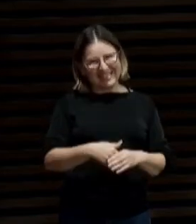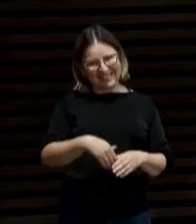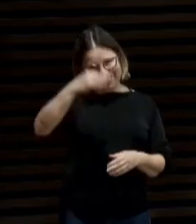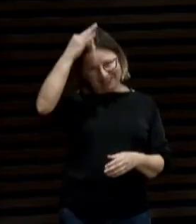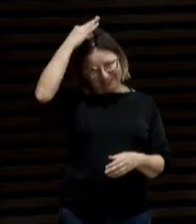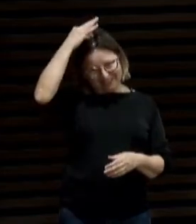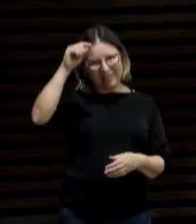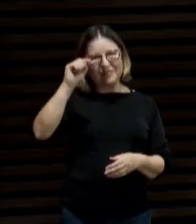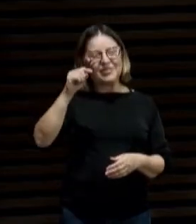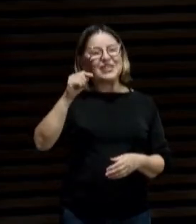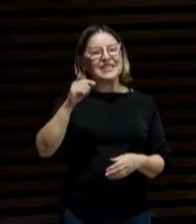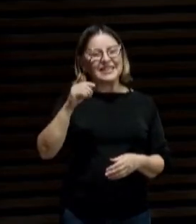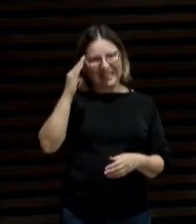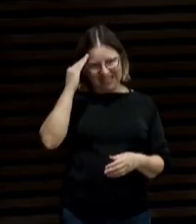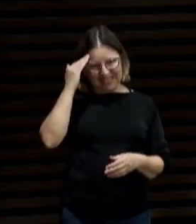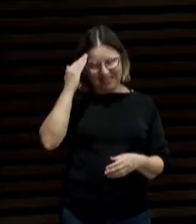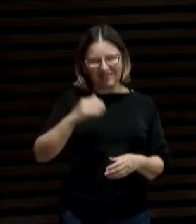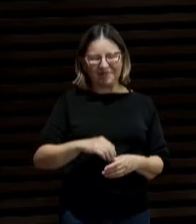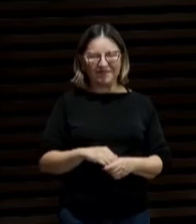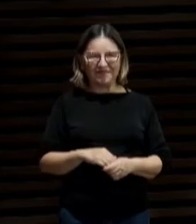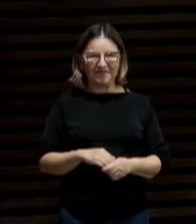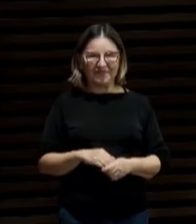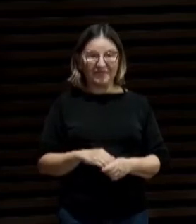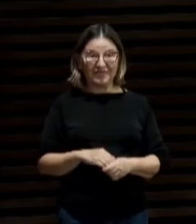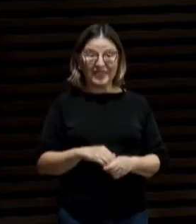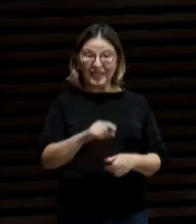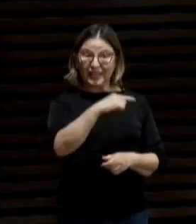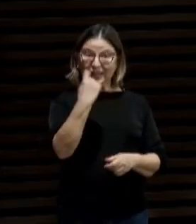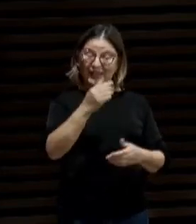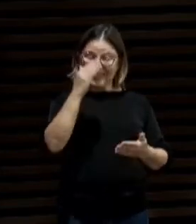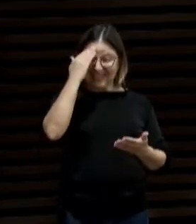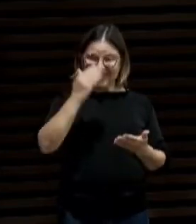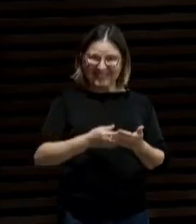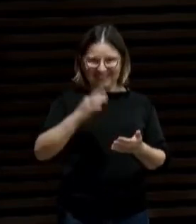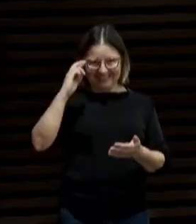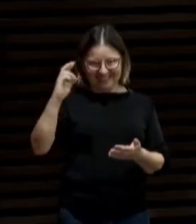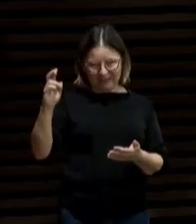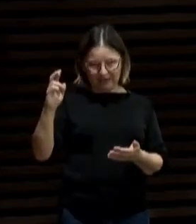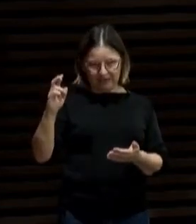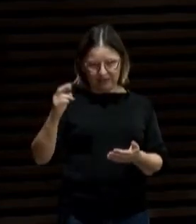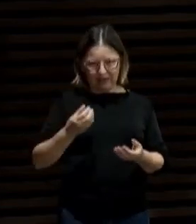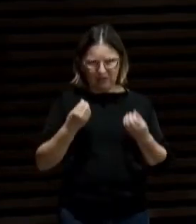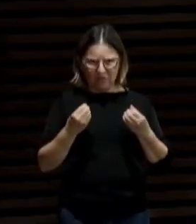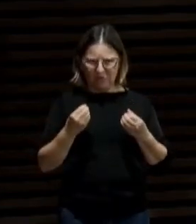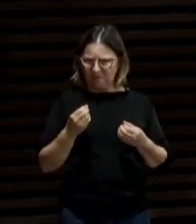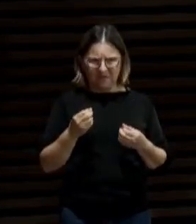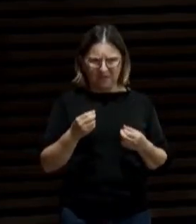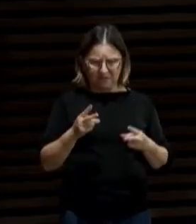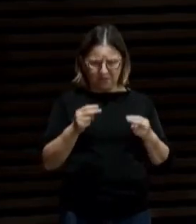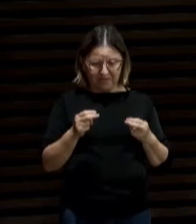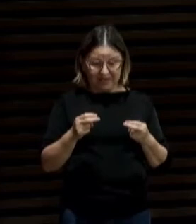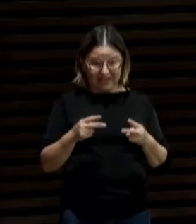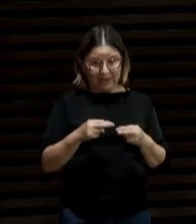Você sabe do que eu estou falando. E agora, então como é que nós que cremos no Senhor podemos não atentar para as coisas que se veem, mas atentar